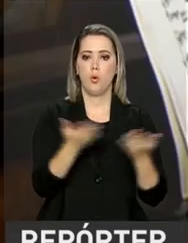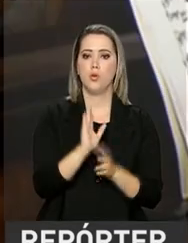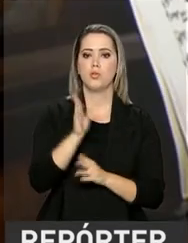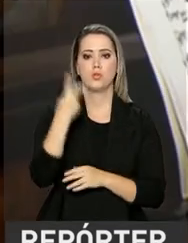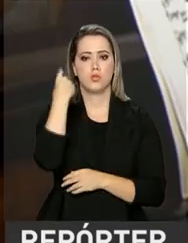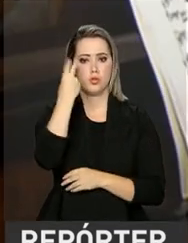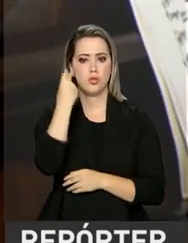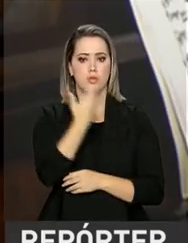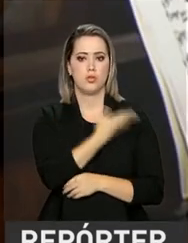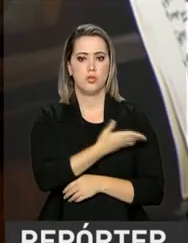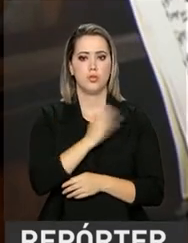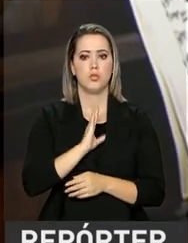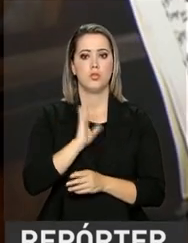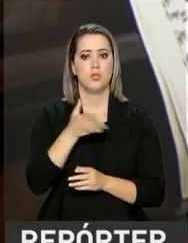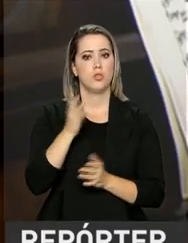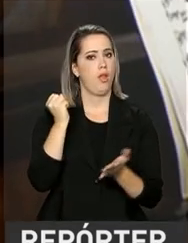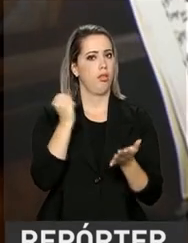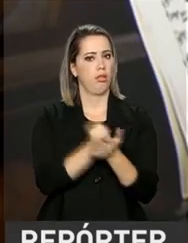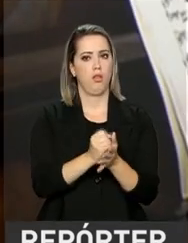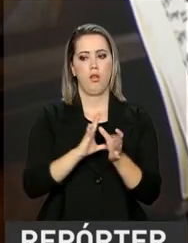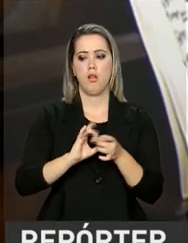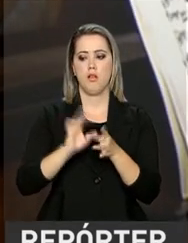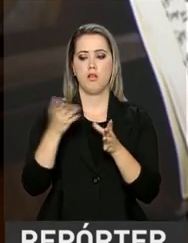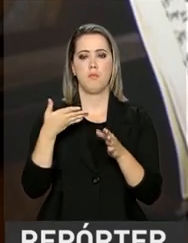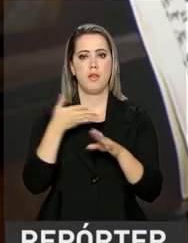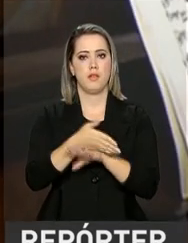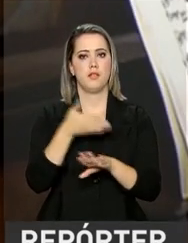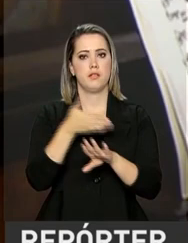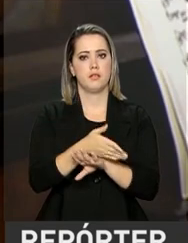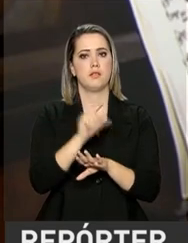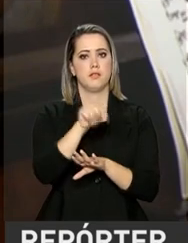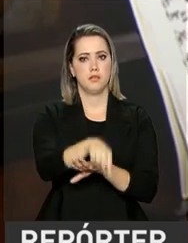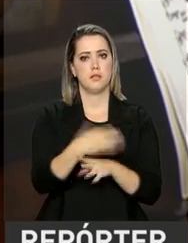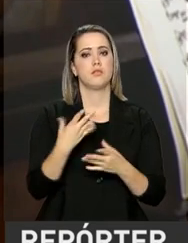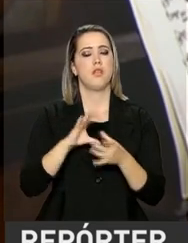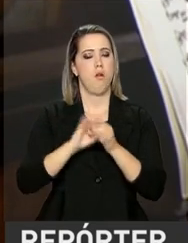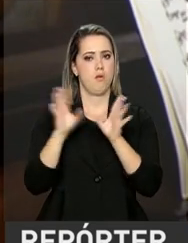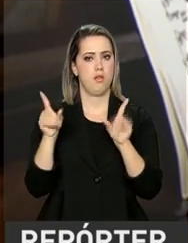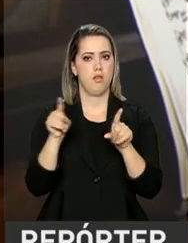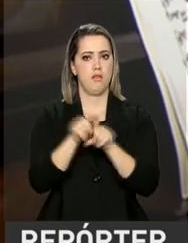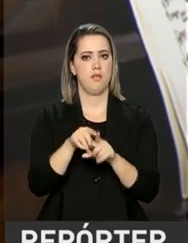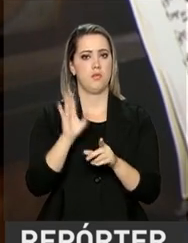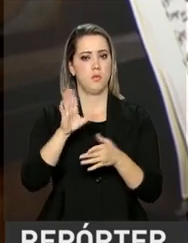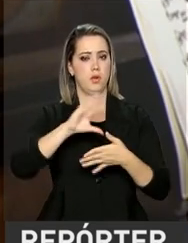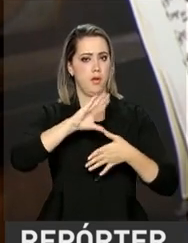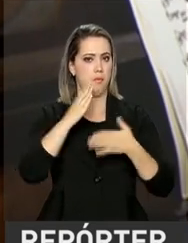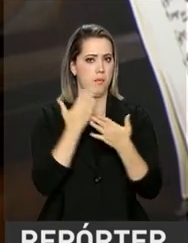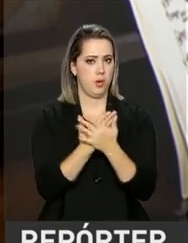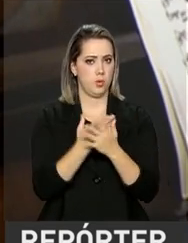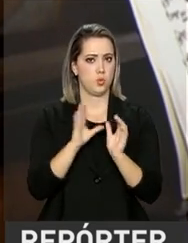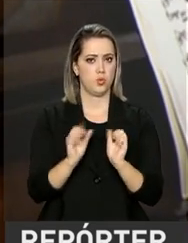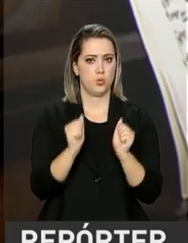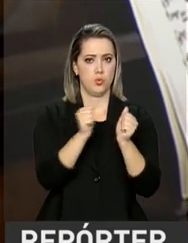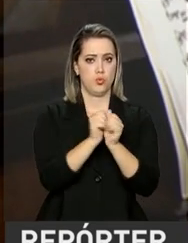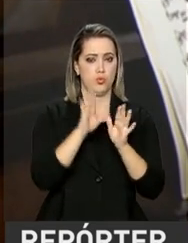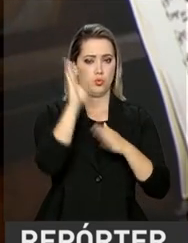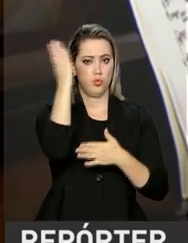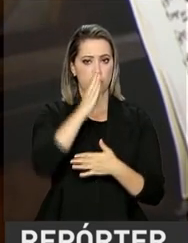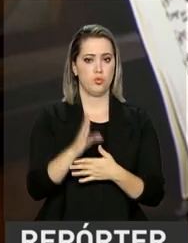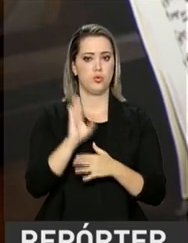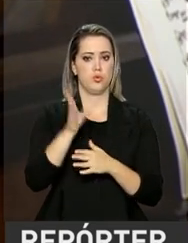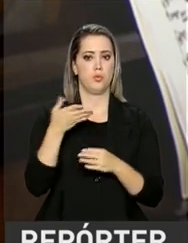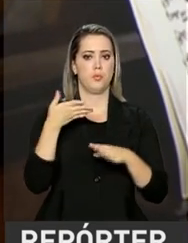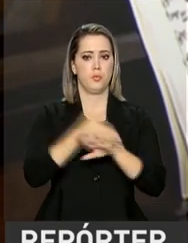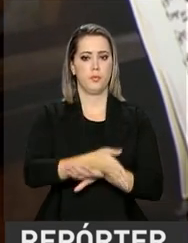problemas entrou na Mercosul faz uns dois anos dois três anos e já agora